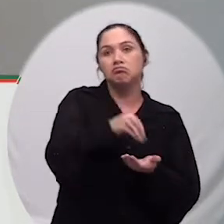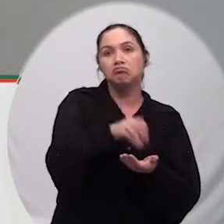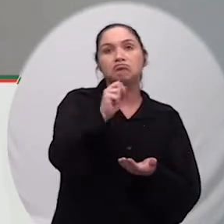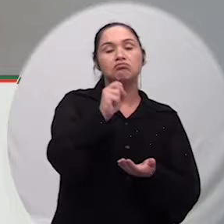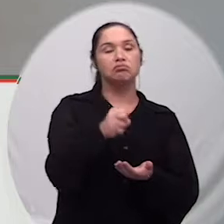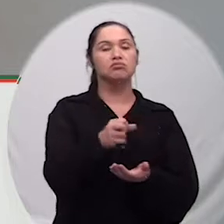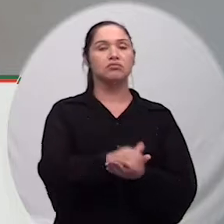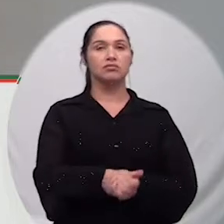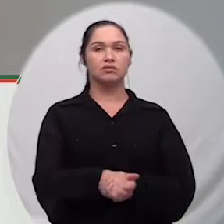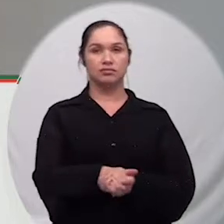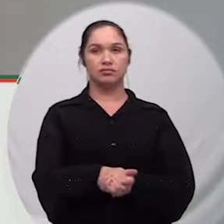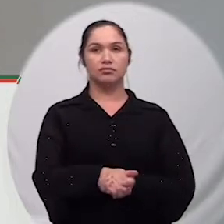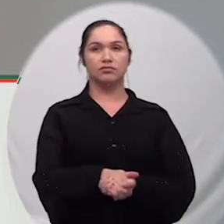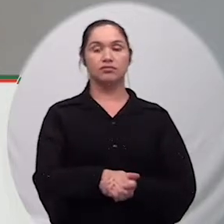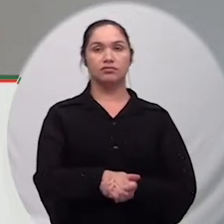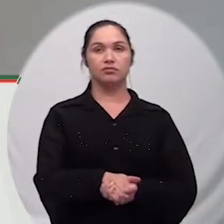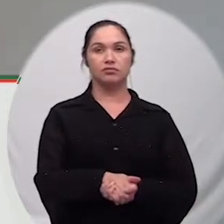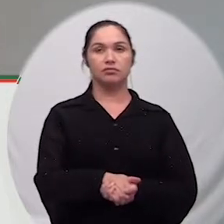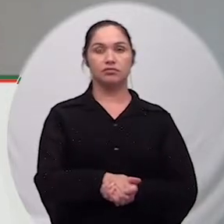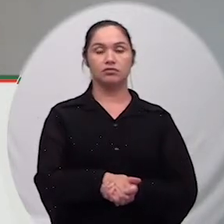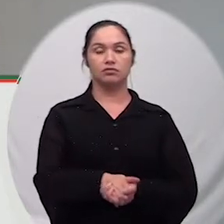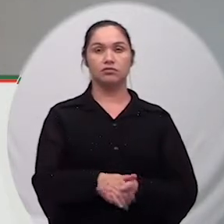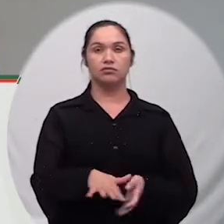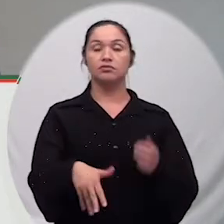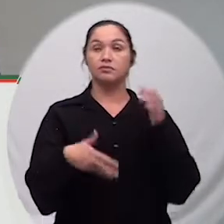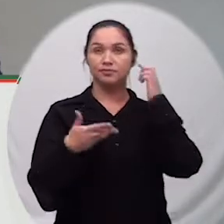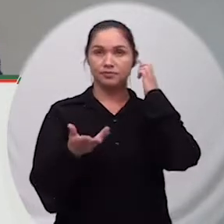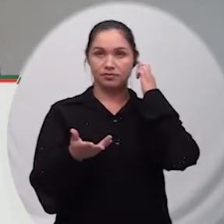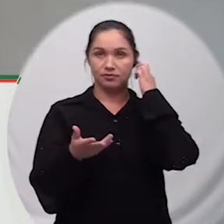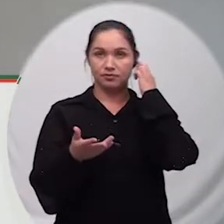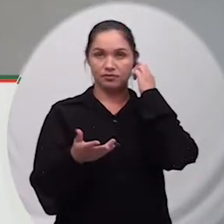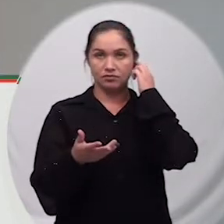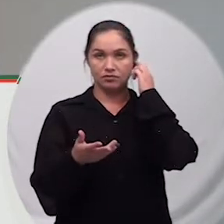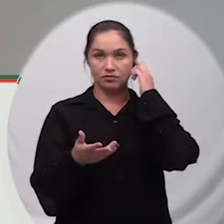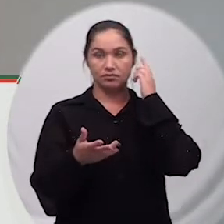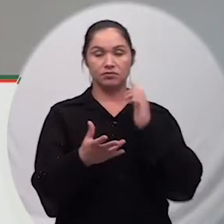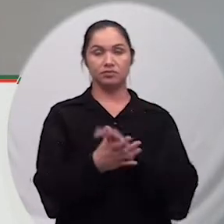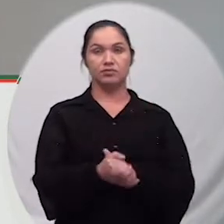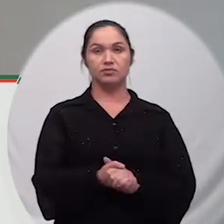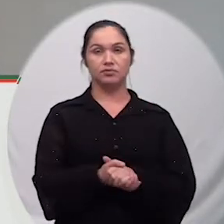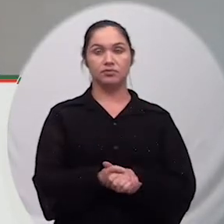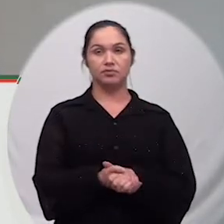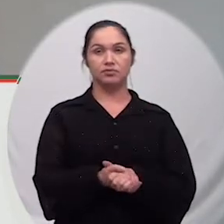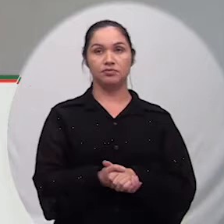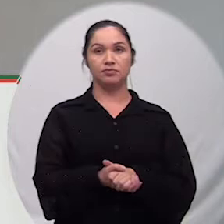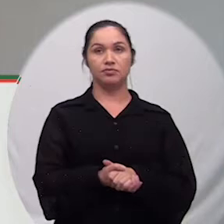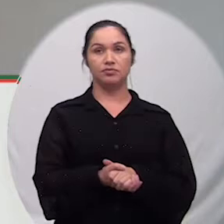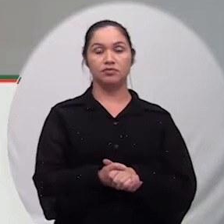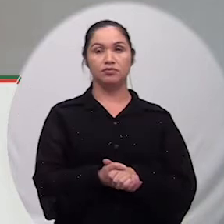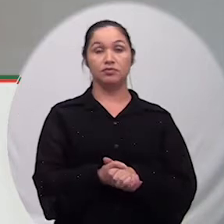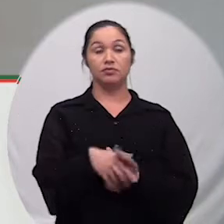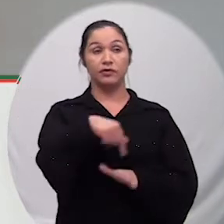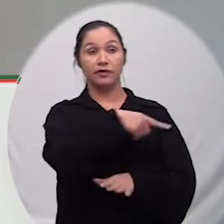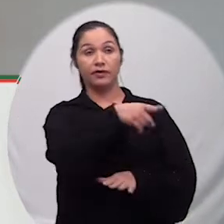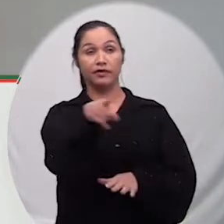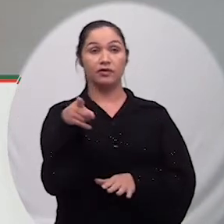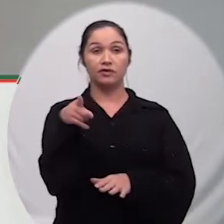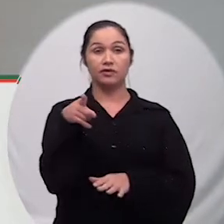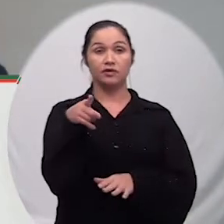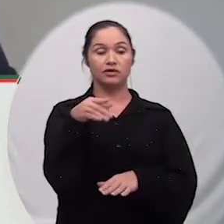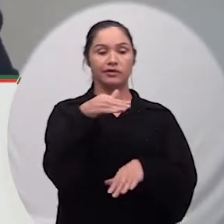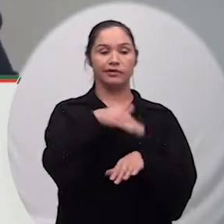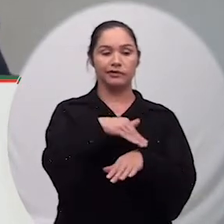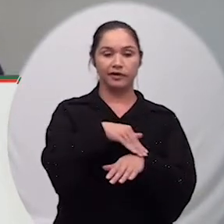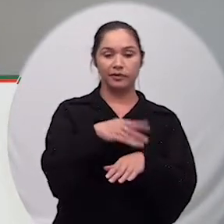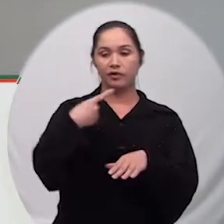país nesse segmento. Os grandes segmentos, eles são os maiores, fazem parte daquela 1% da população, né? Aí você perde tempo, tem